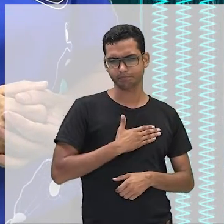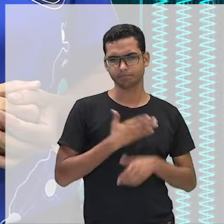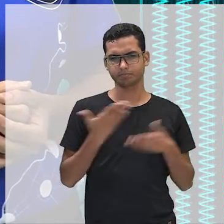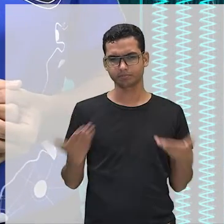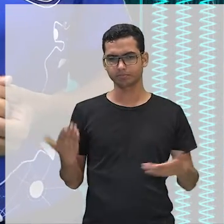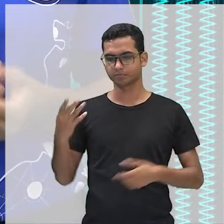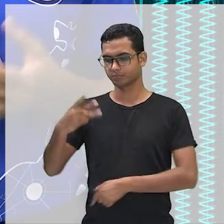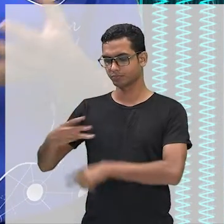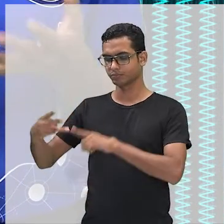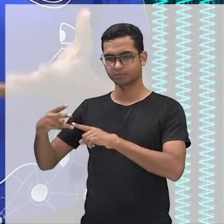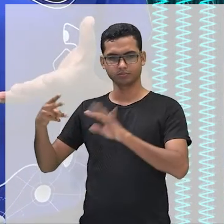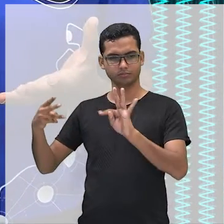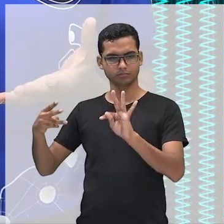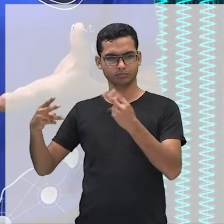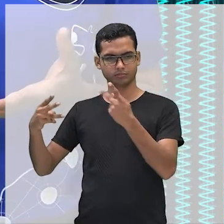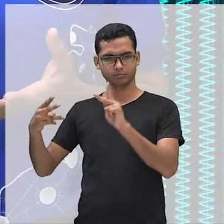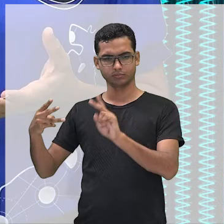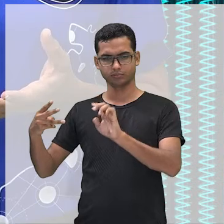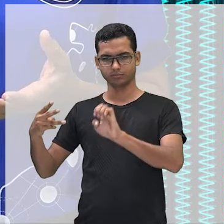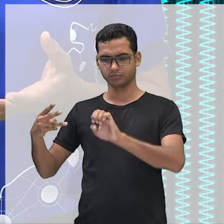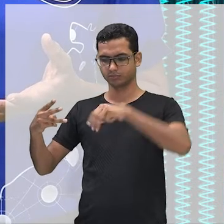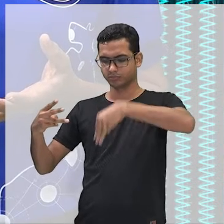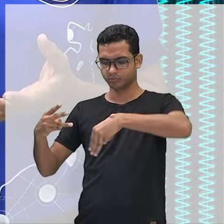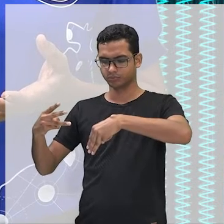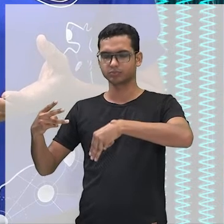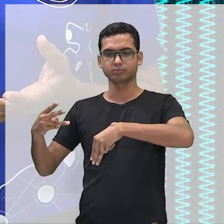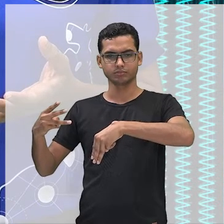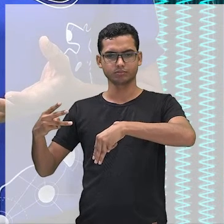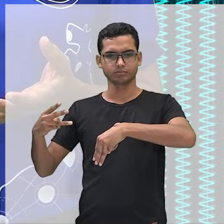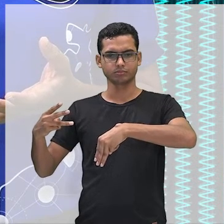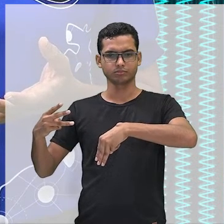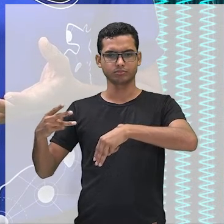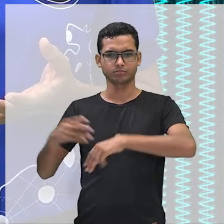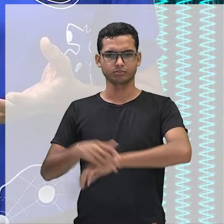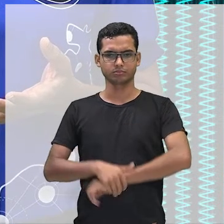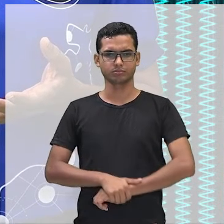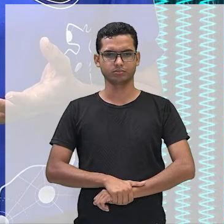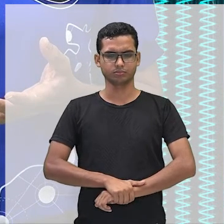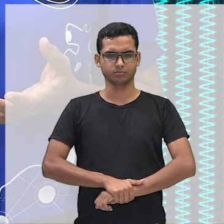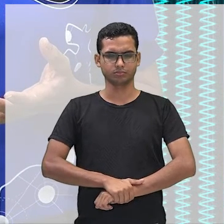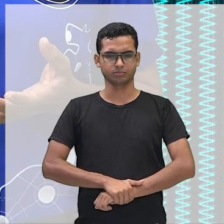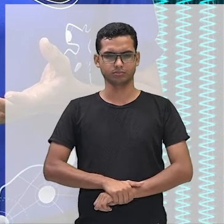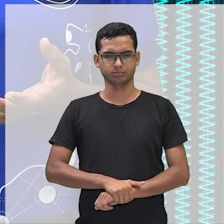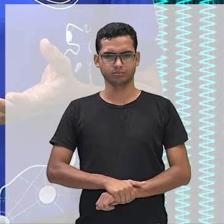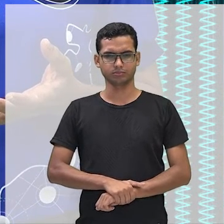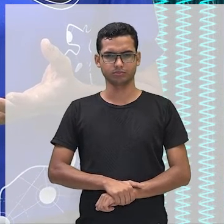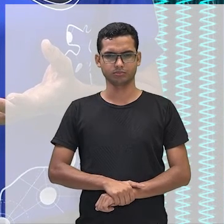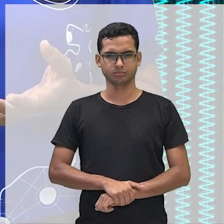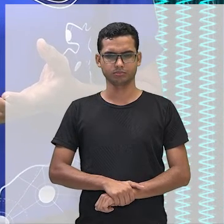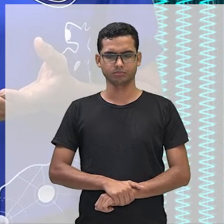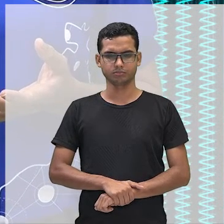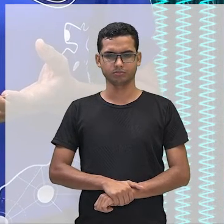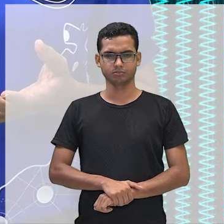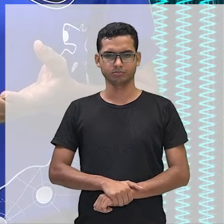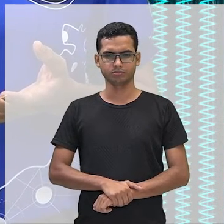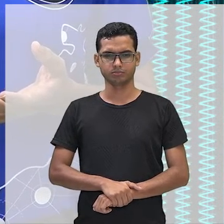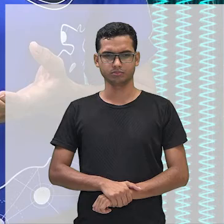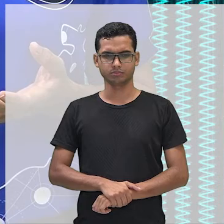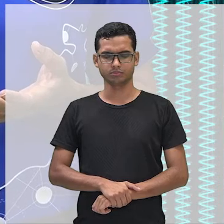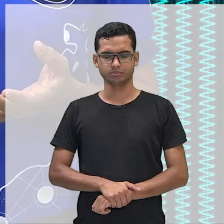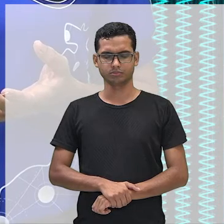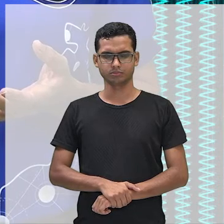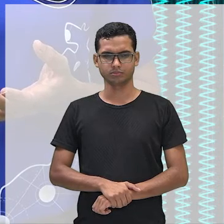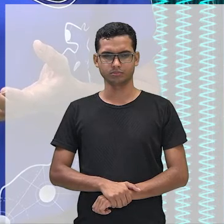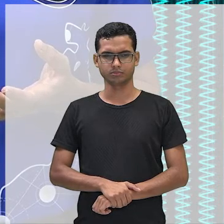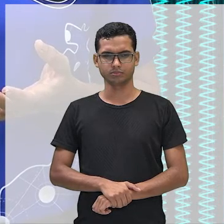frase. Então, o object pronoun, que substitui o my friends, é them. Them.